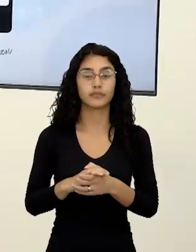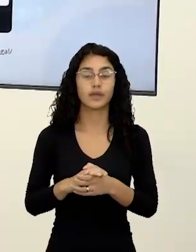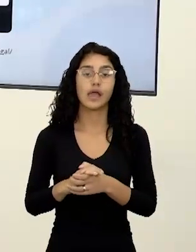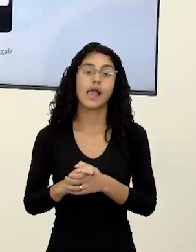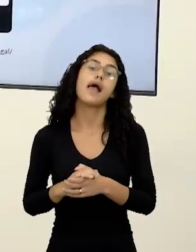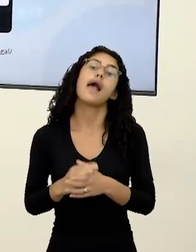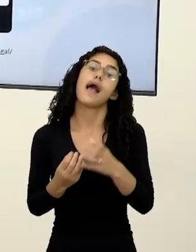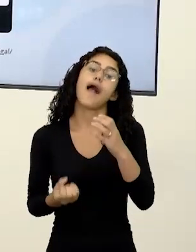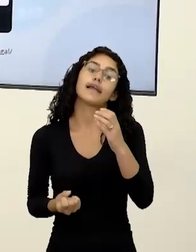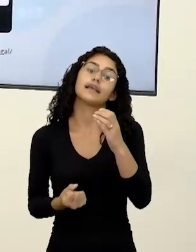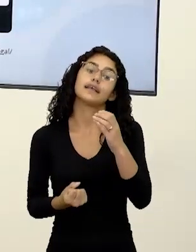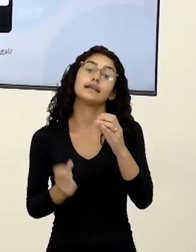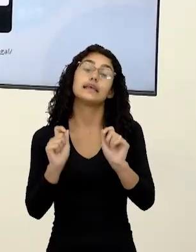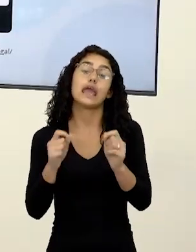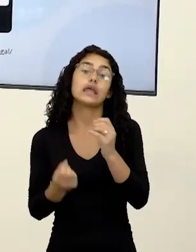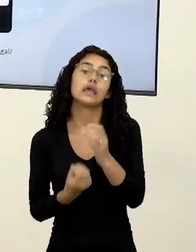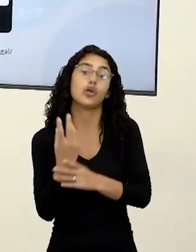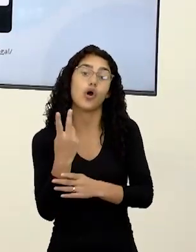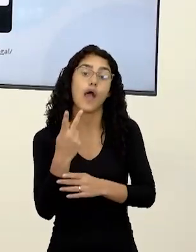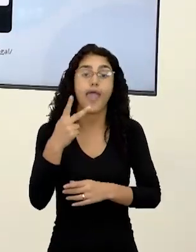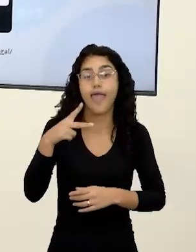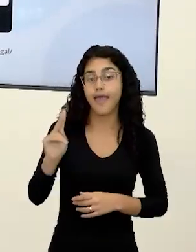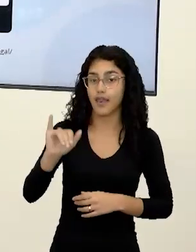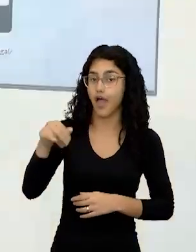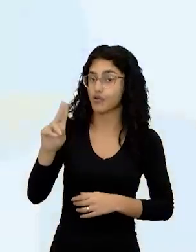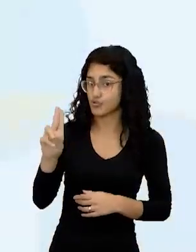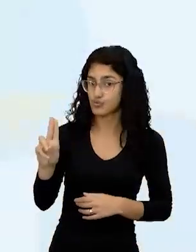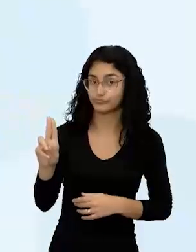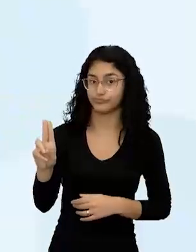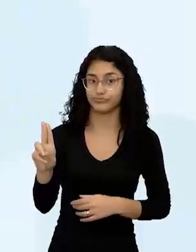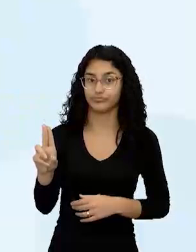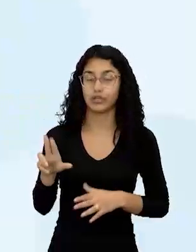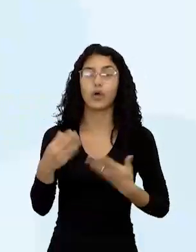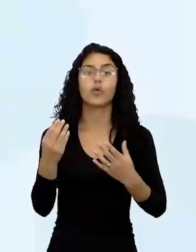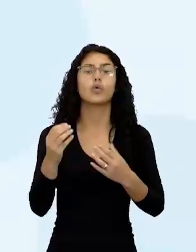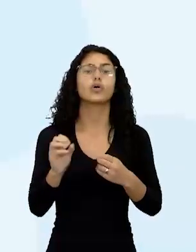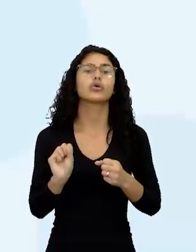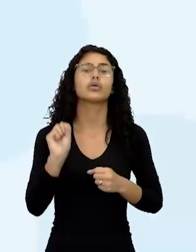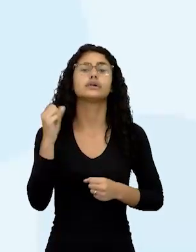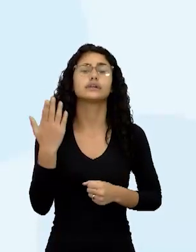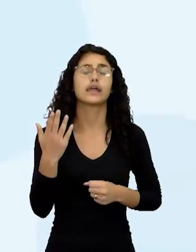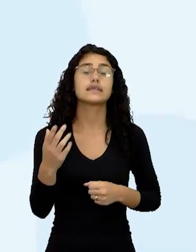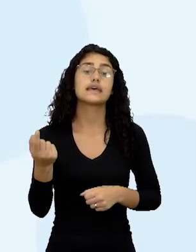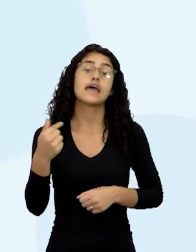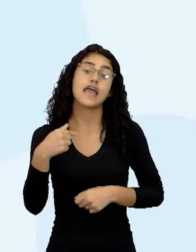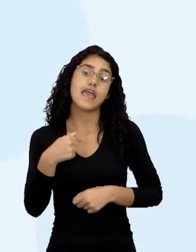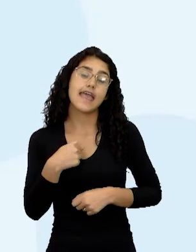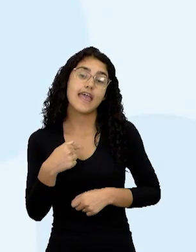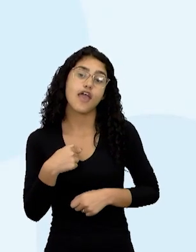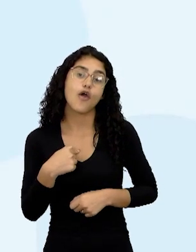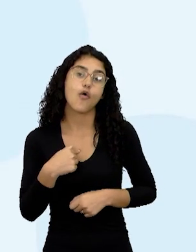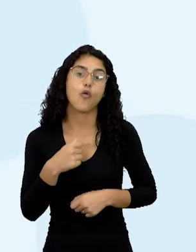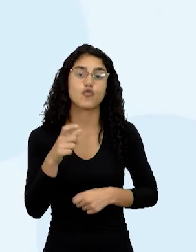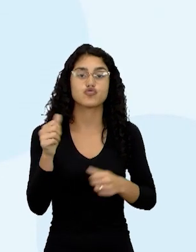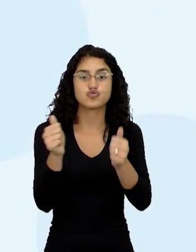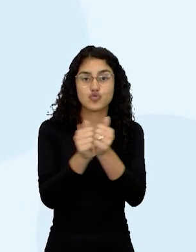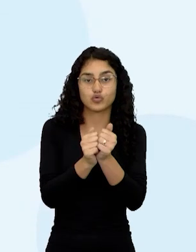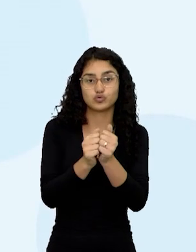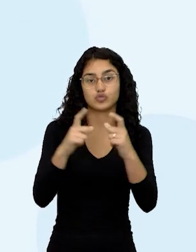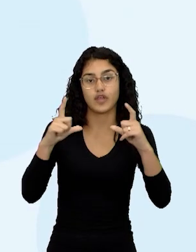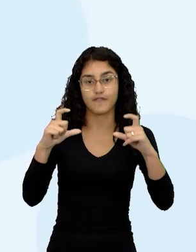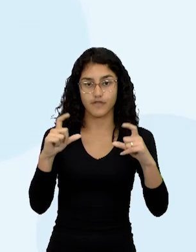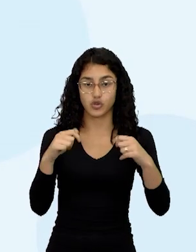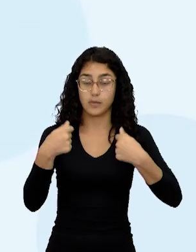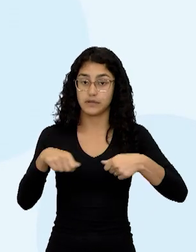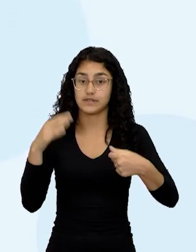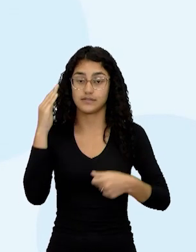dela, tá? Então, o que acontece? Por mais que a foto eu esteja nela, a gente tem que entender que